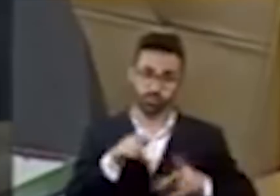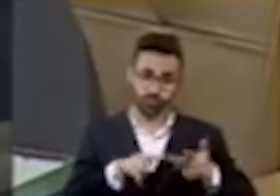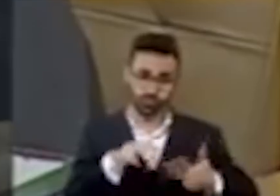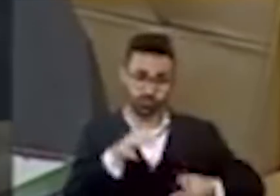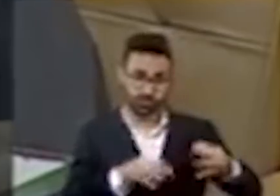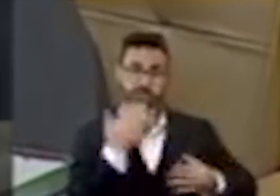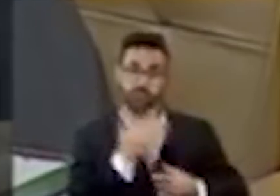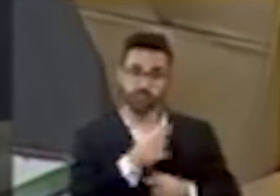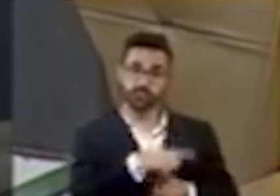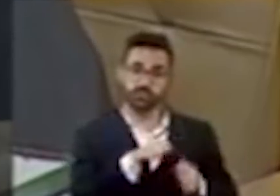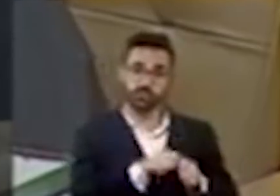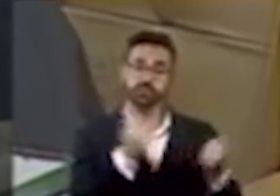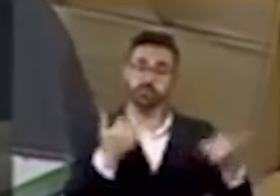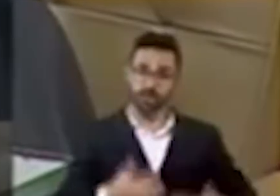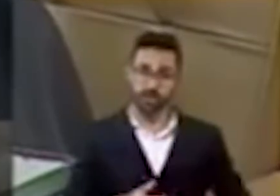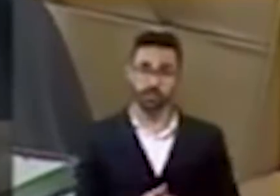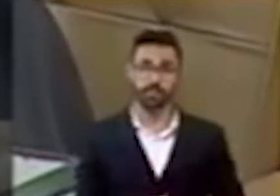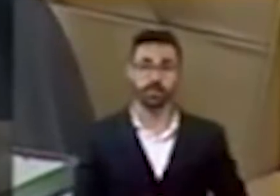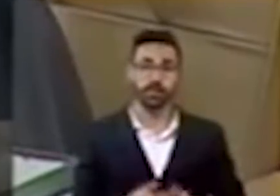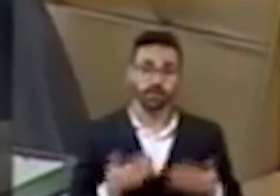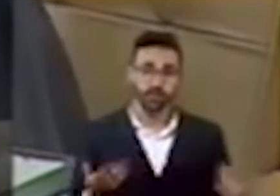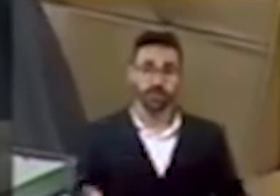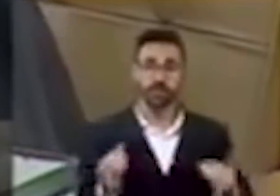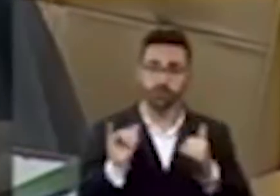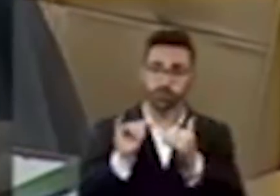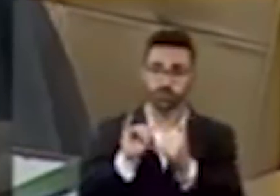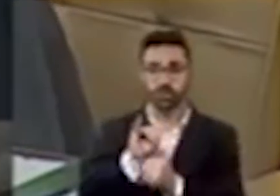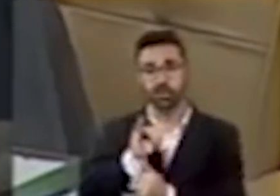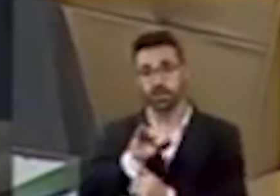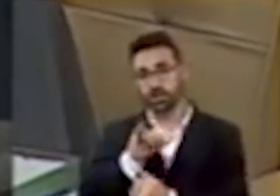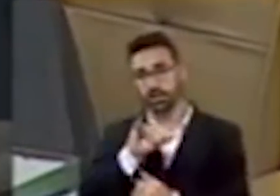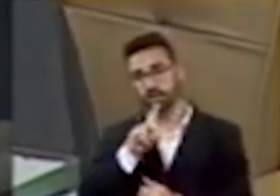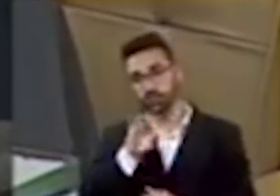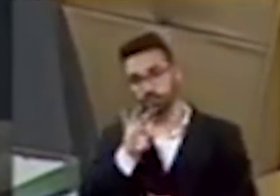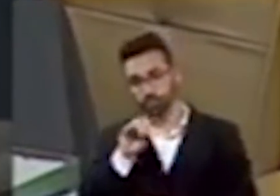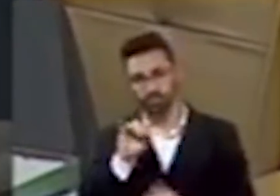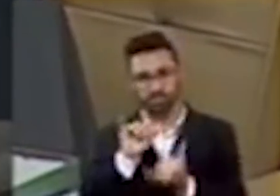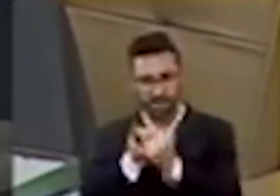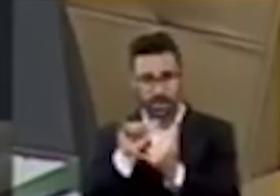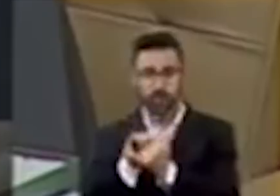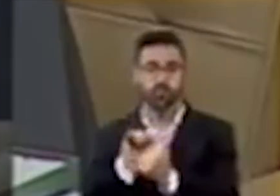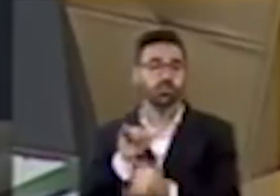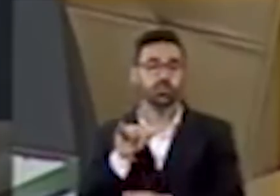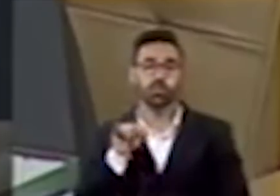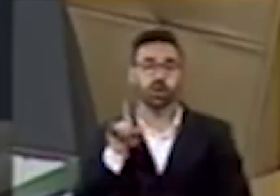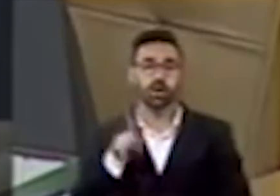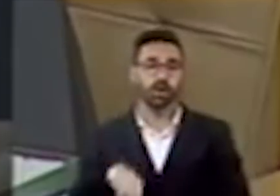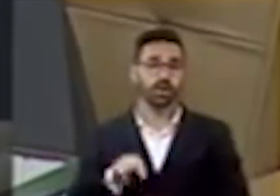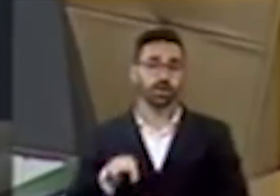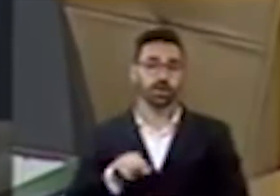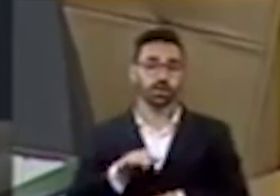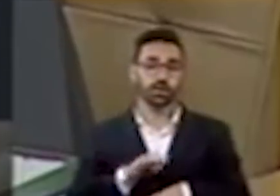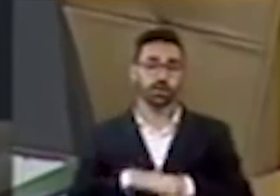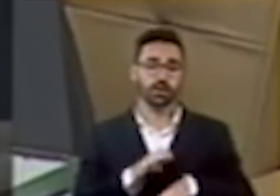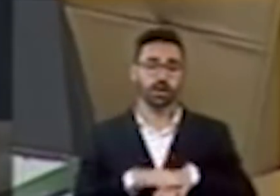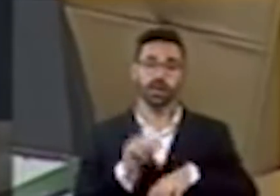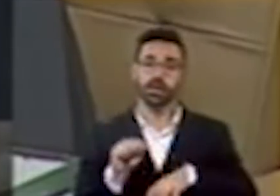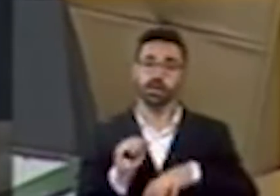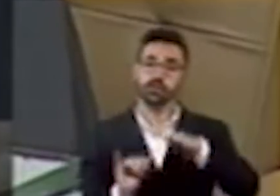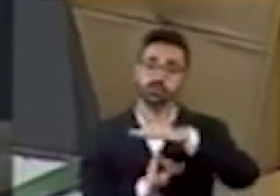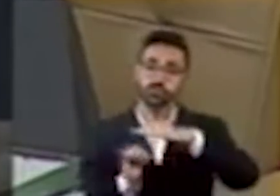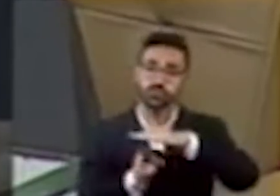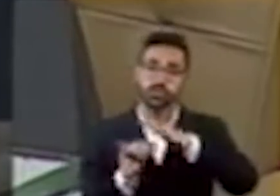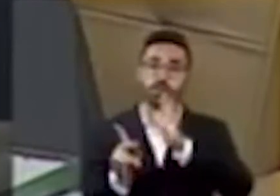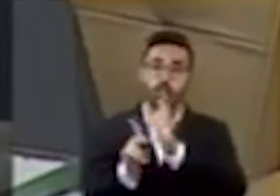outro lado, a figura do indulto ou perdão foi justificada como desenho institucional estruturante do